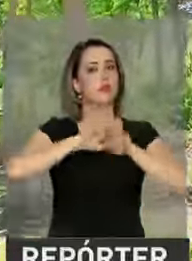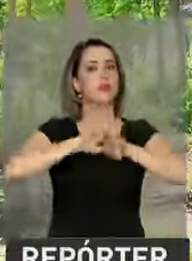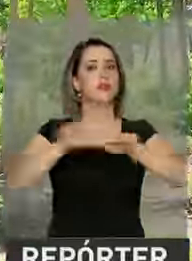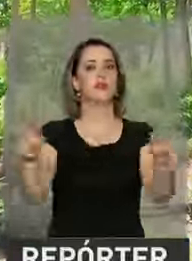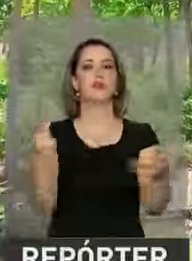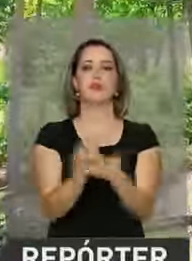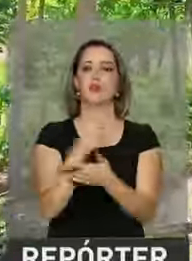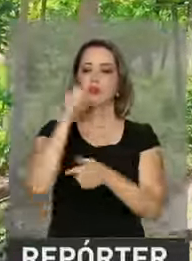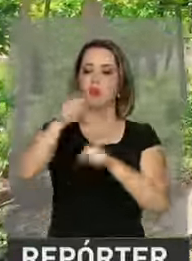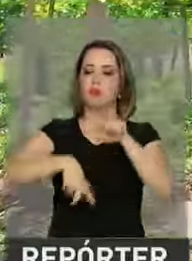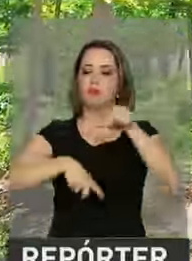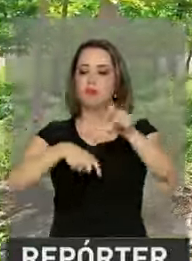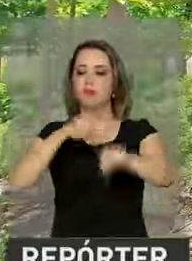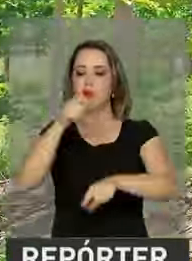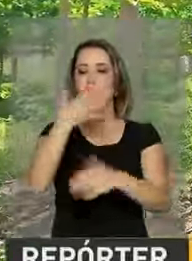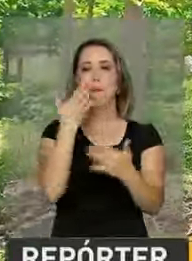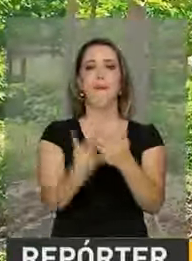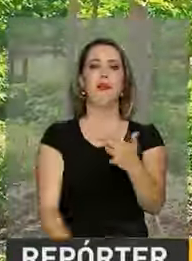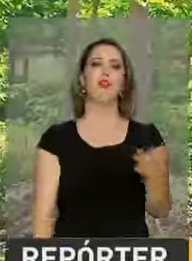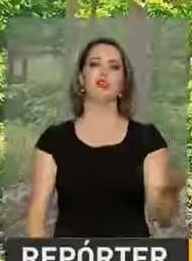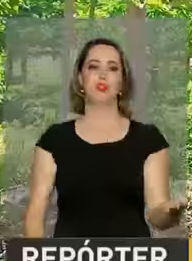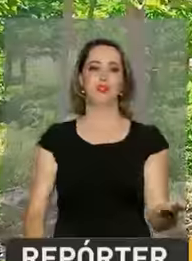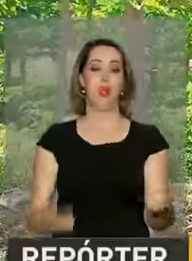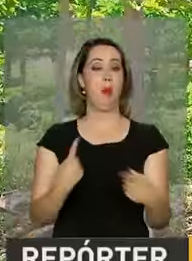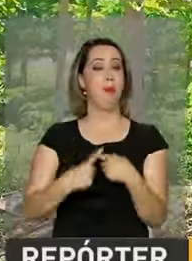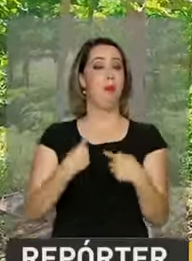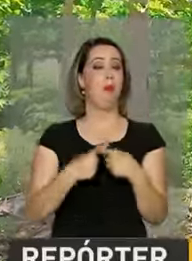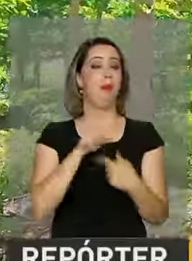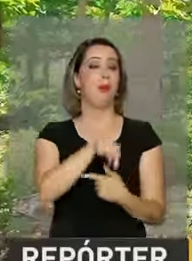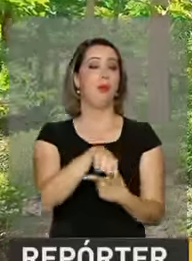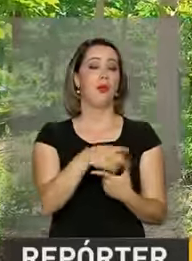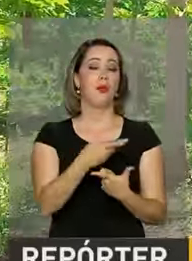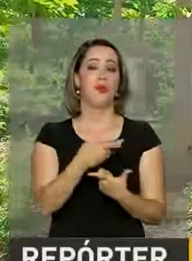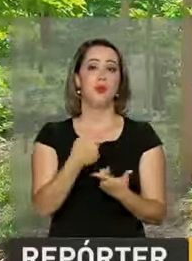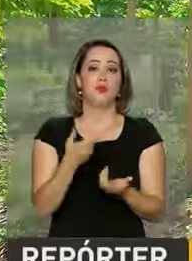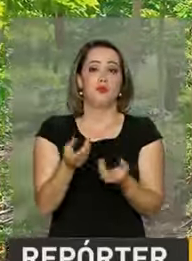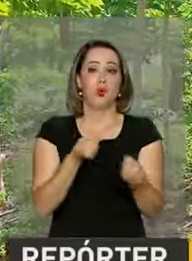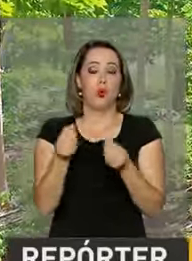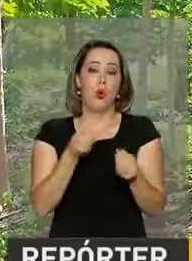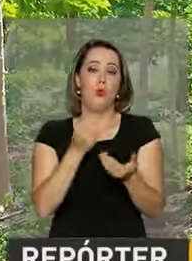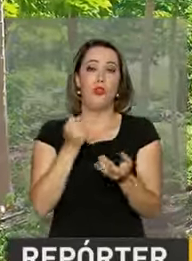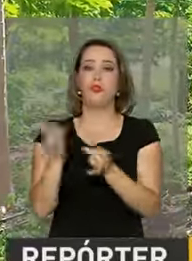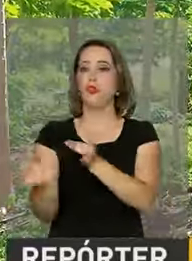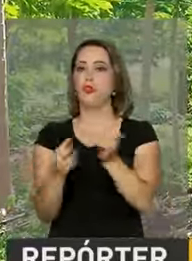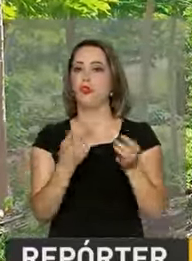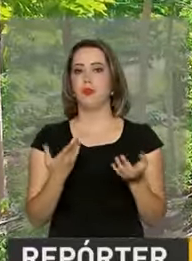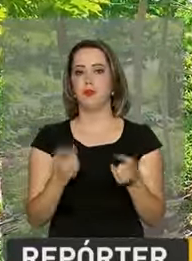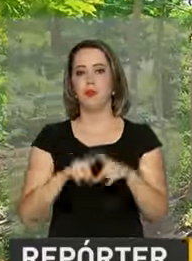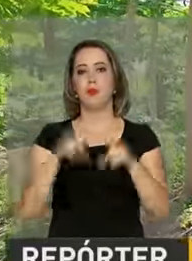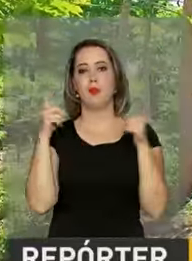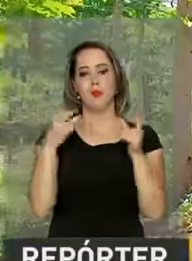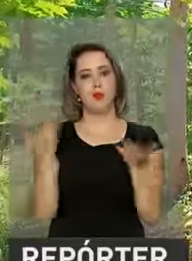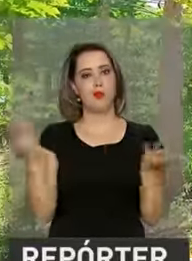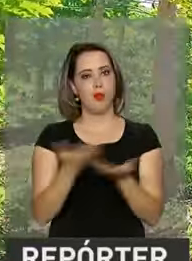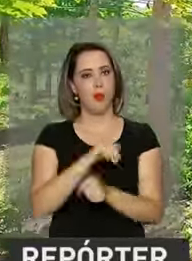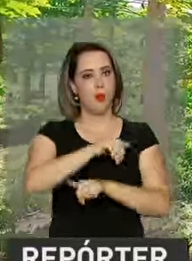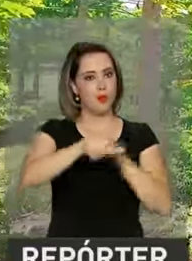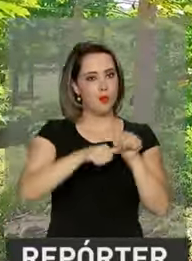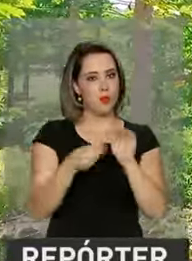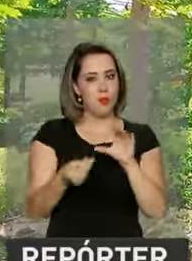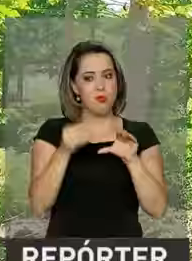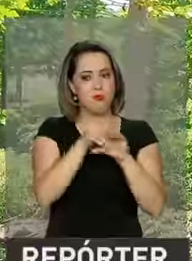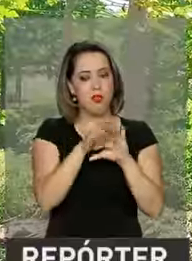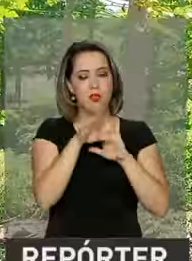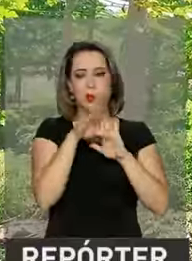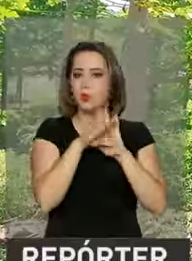aqui na roça acabava se perdendo, porque ela não conseguia comercializar os produtos. Mas desde que a agricultura passou a fazer